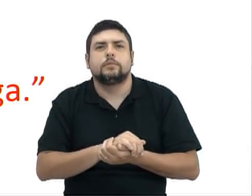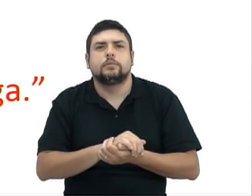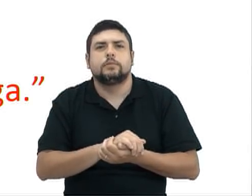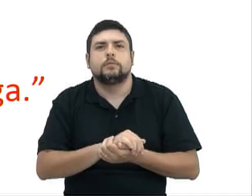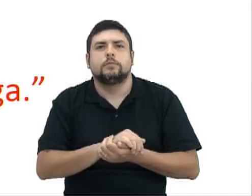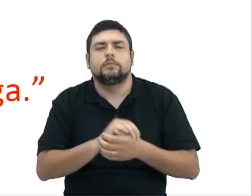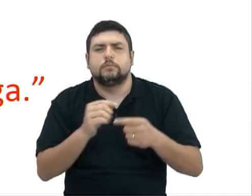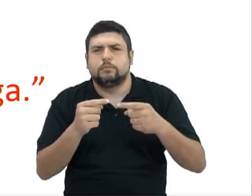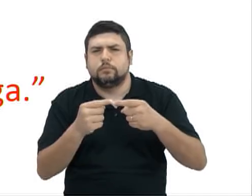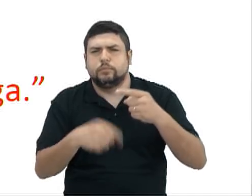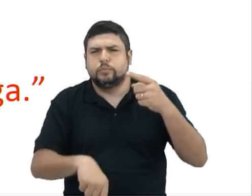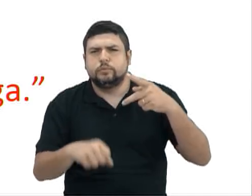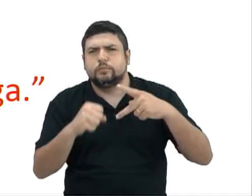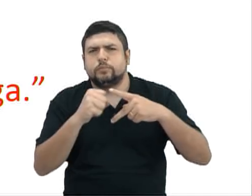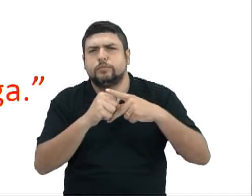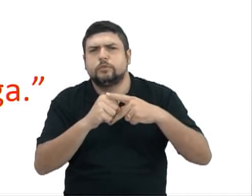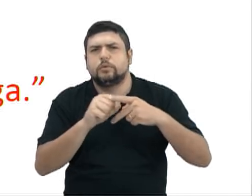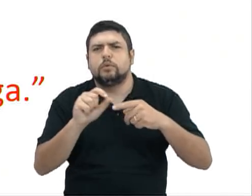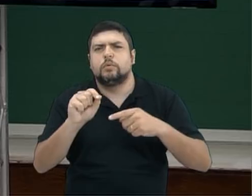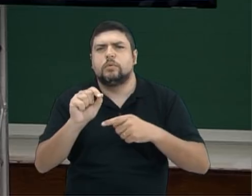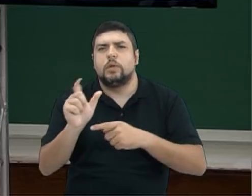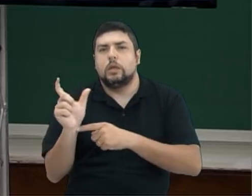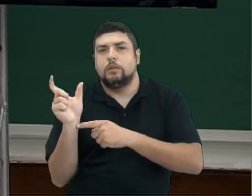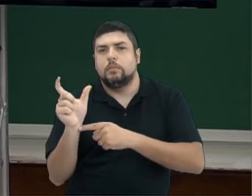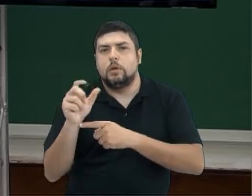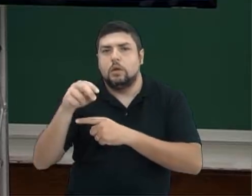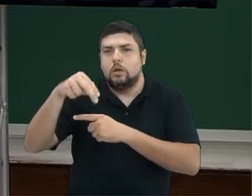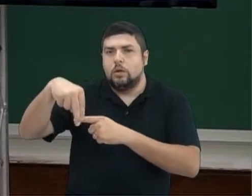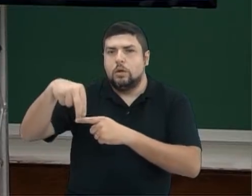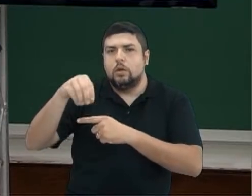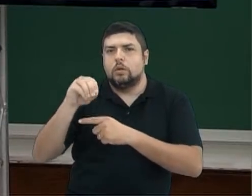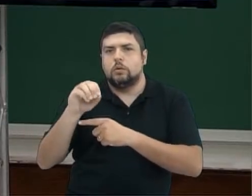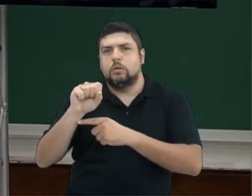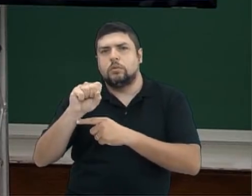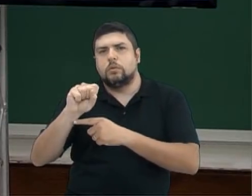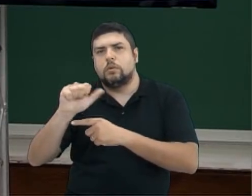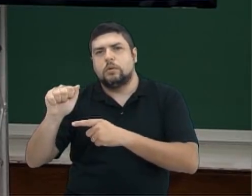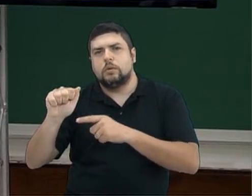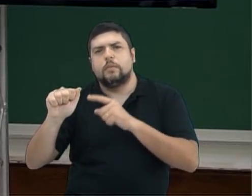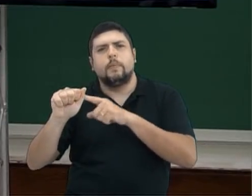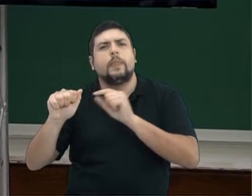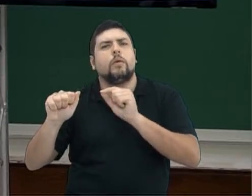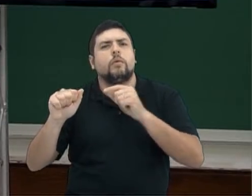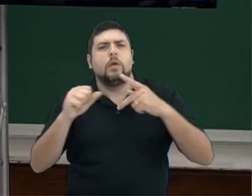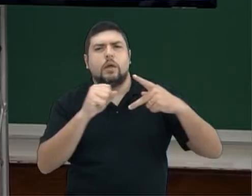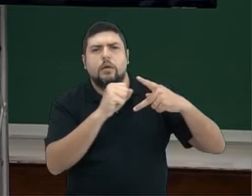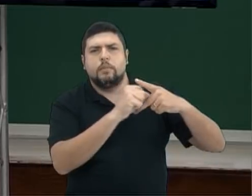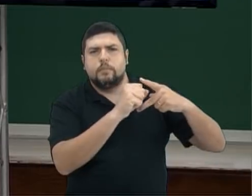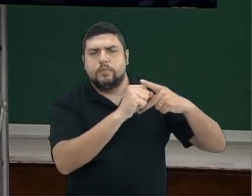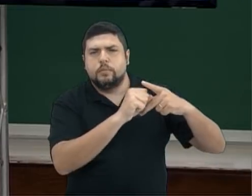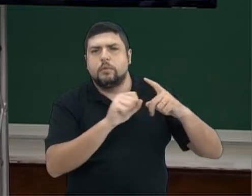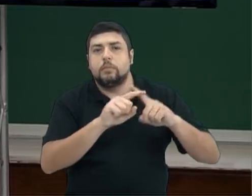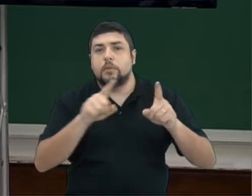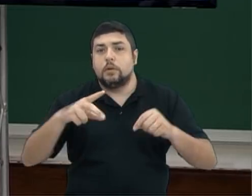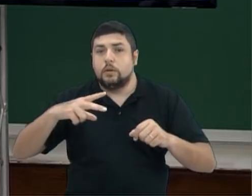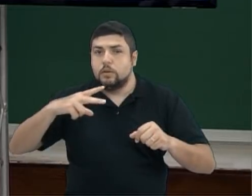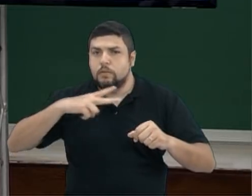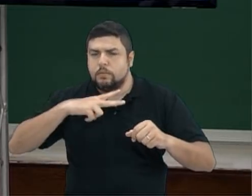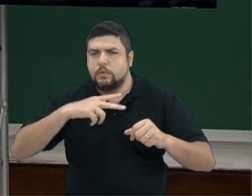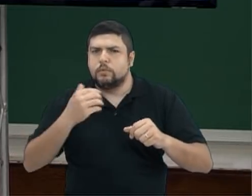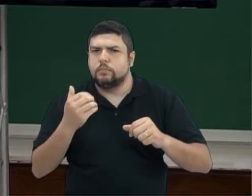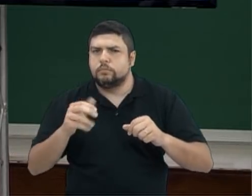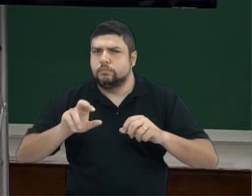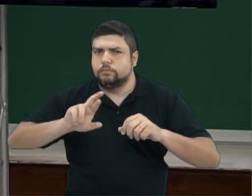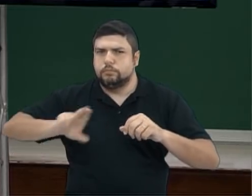pronome pessoal o nossa. Nós vamos descobrir na outra aula o que ele é. Ele é um pronome, mas não é um pronome pessoal